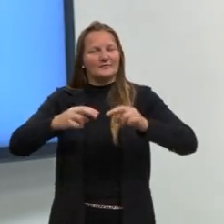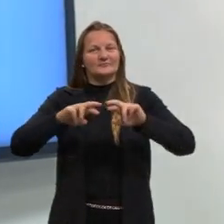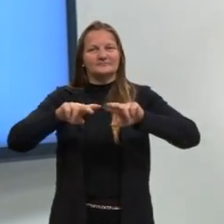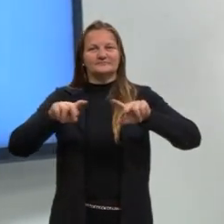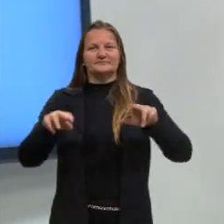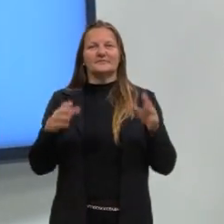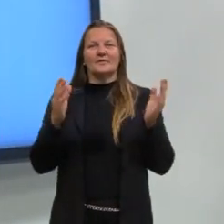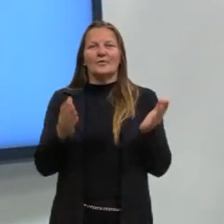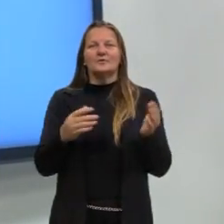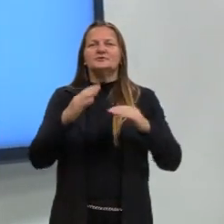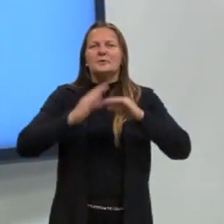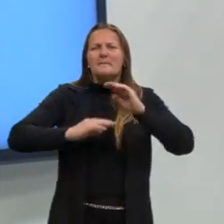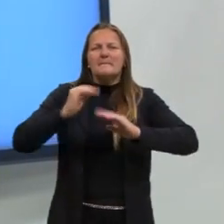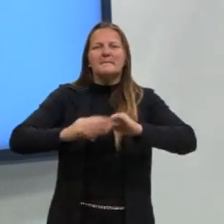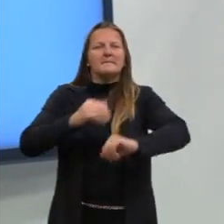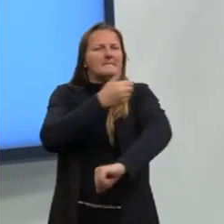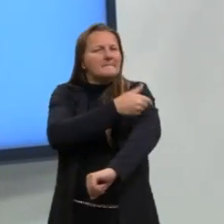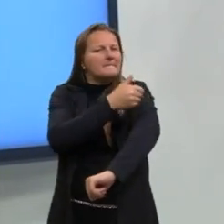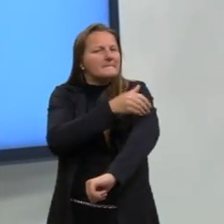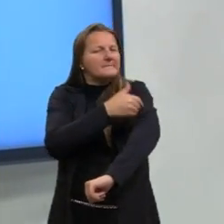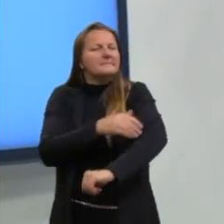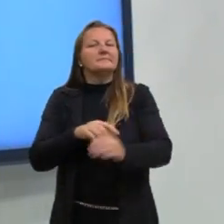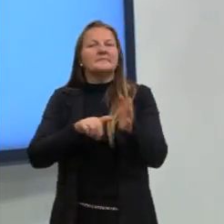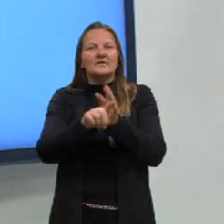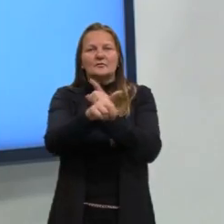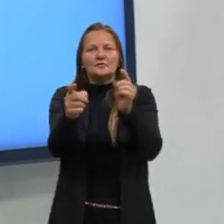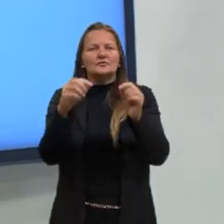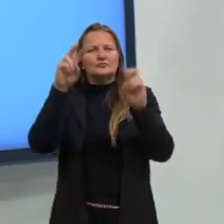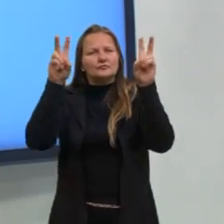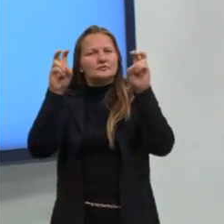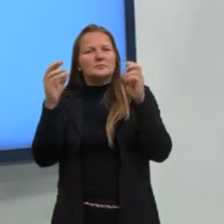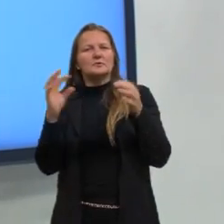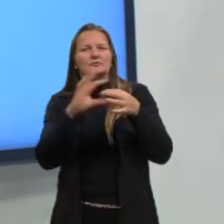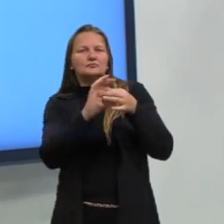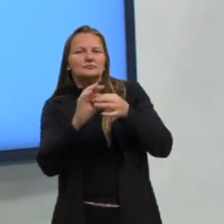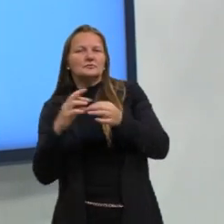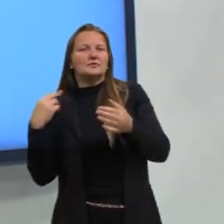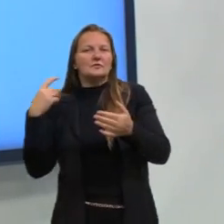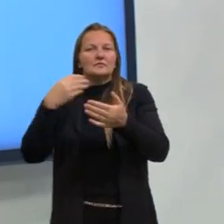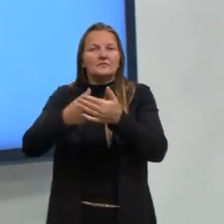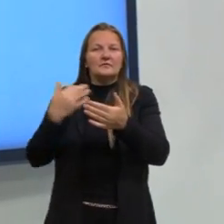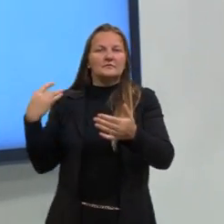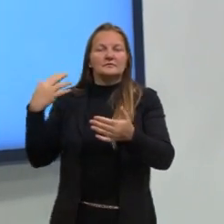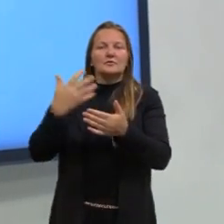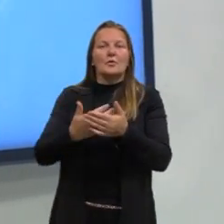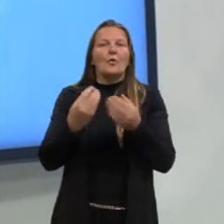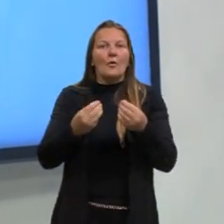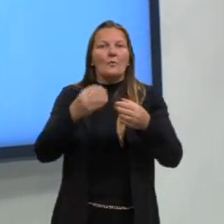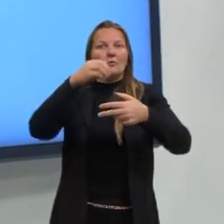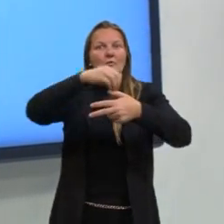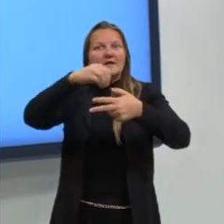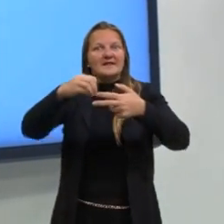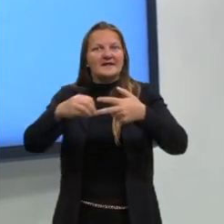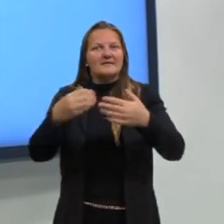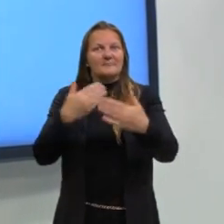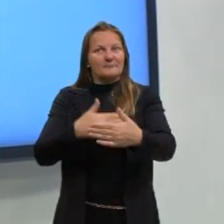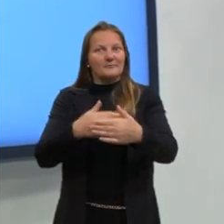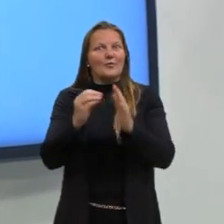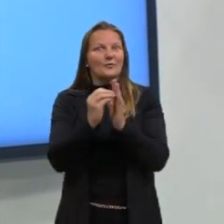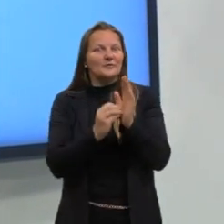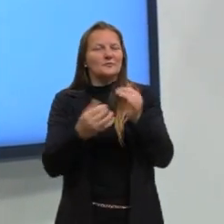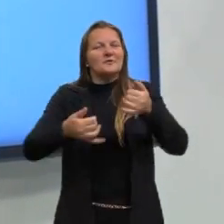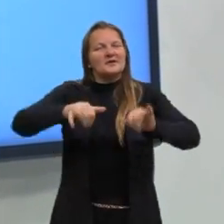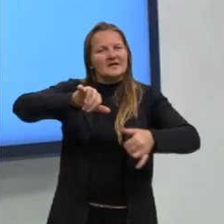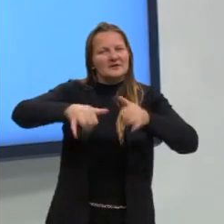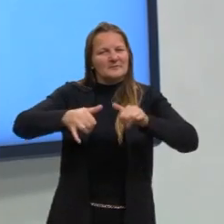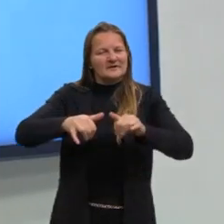hoje eu resolvi trazer somente questões que aí a gente vai abordando revisando e ver como que é cobrado no ENEM esses conteúdos